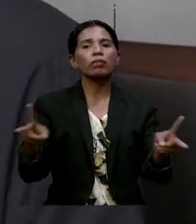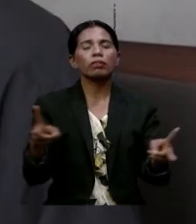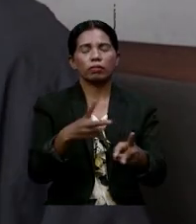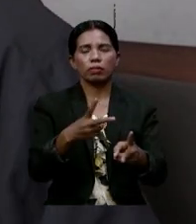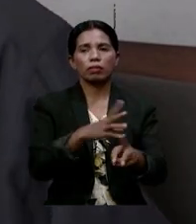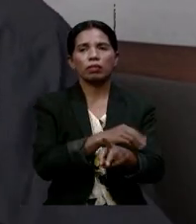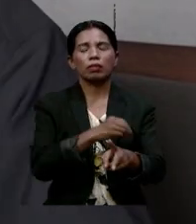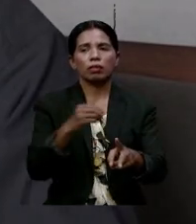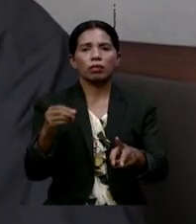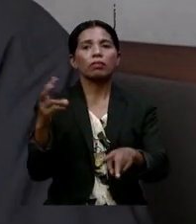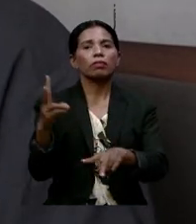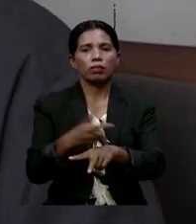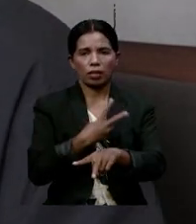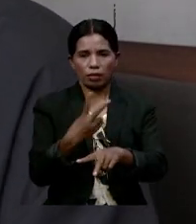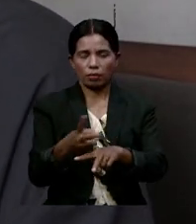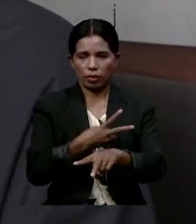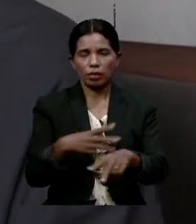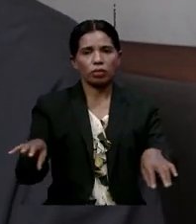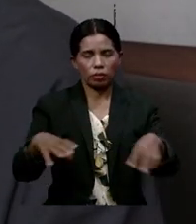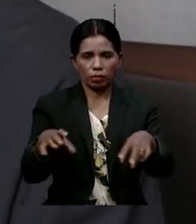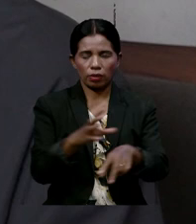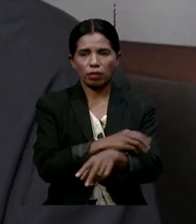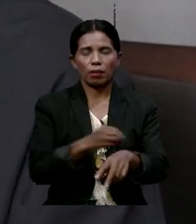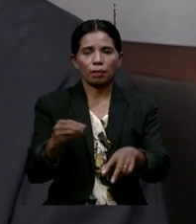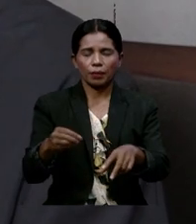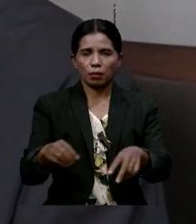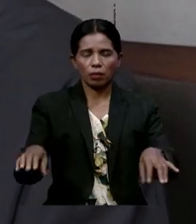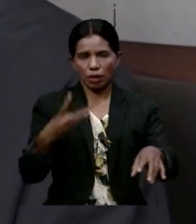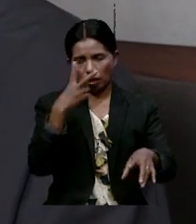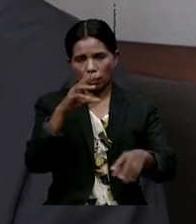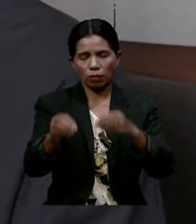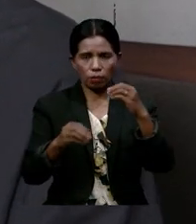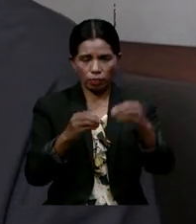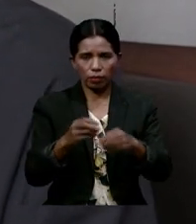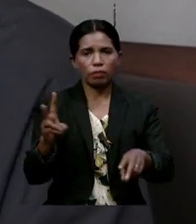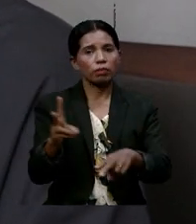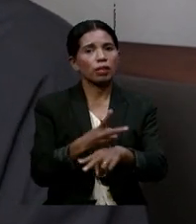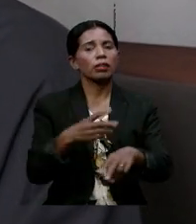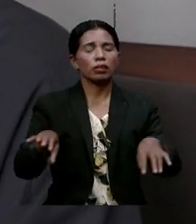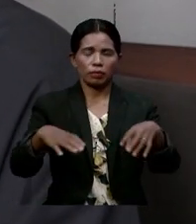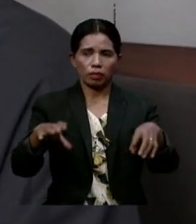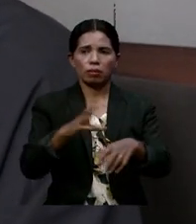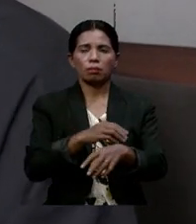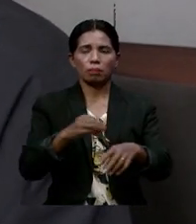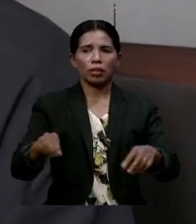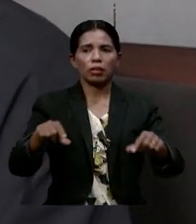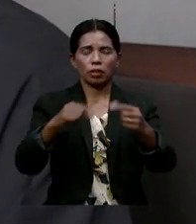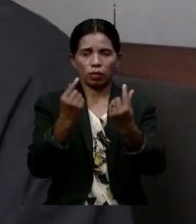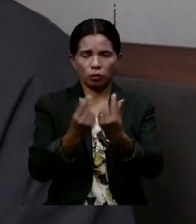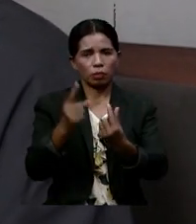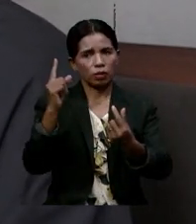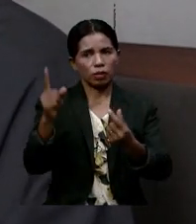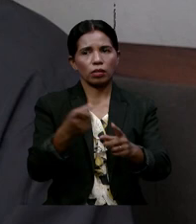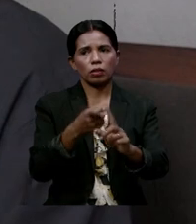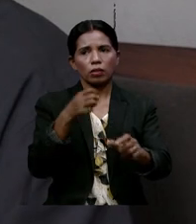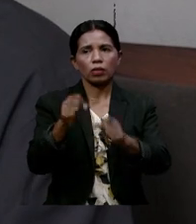maca toma conta ba concurso público, né? Bele cria panelida, panel, né? Bele composto